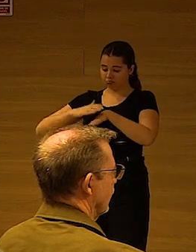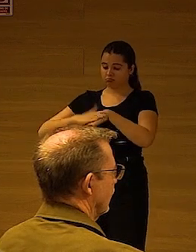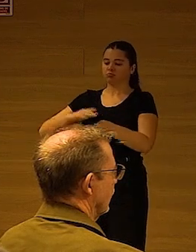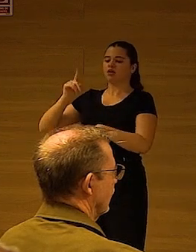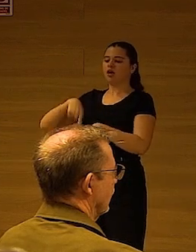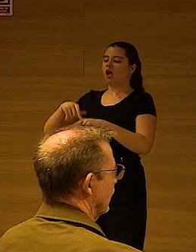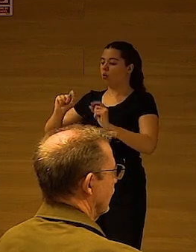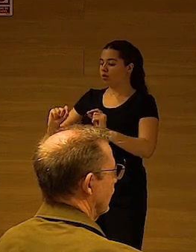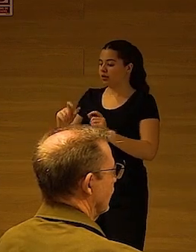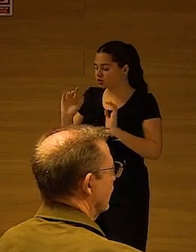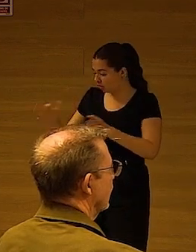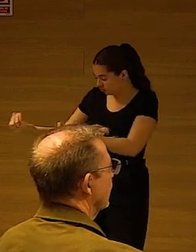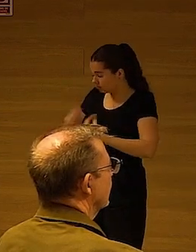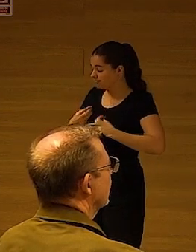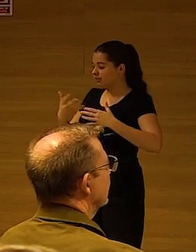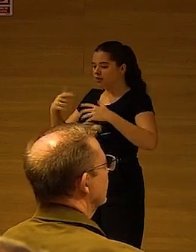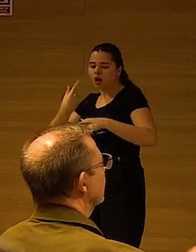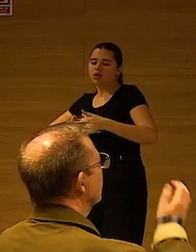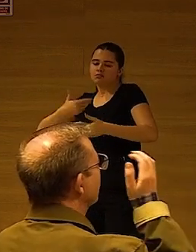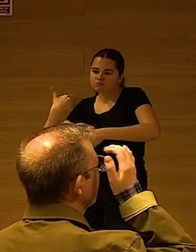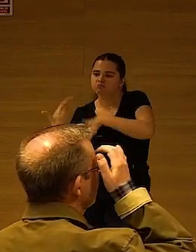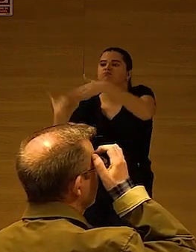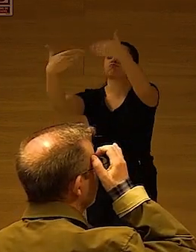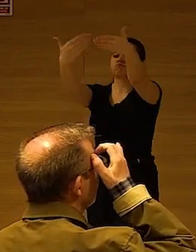para frente, com aquilo que vai nos levar ao final.